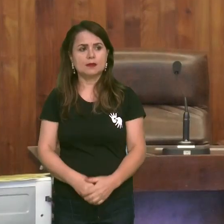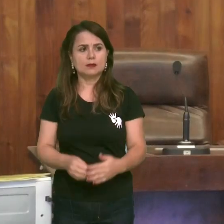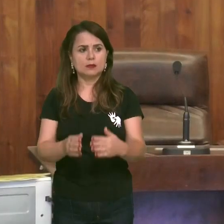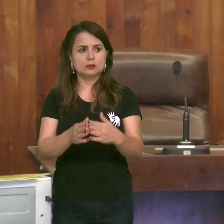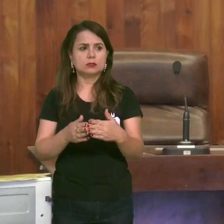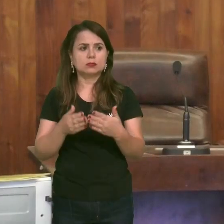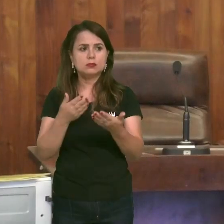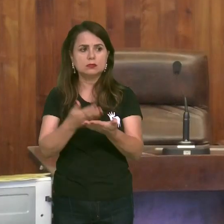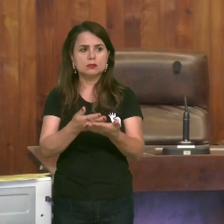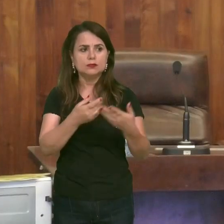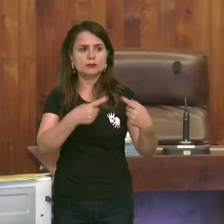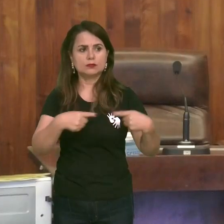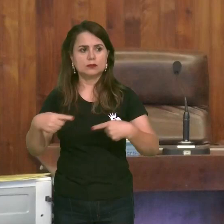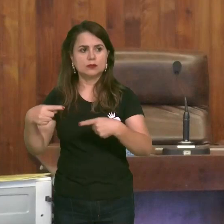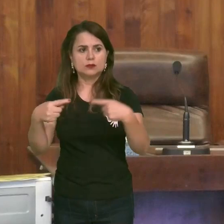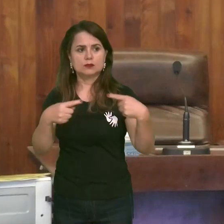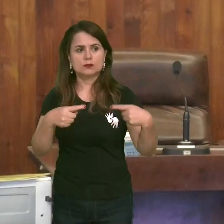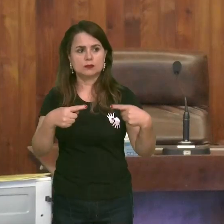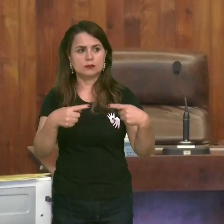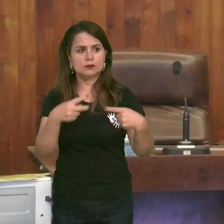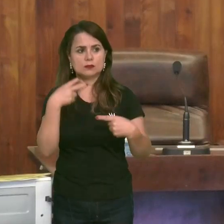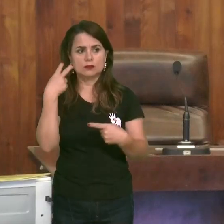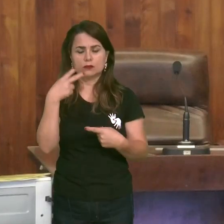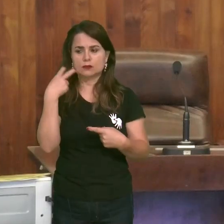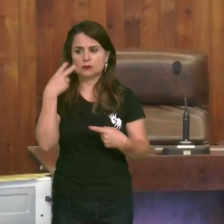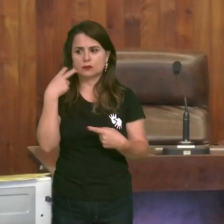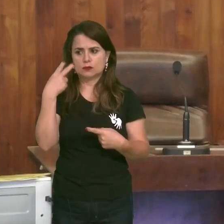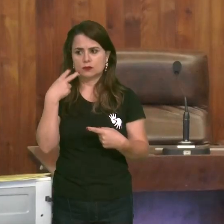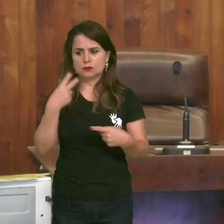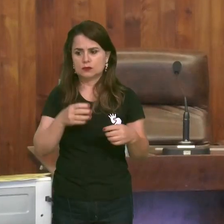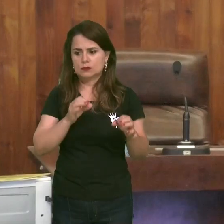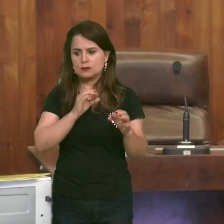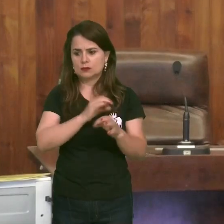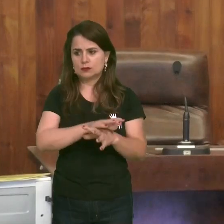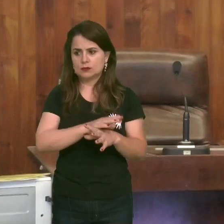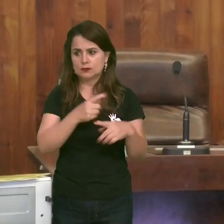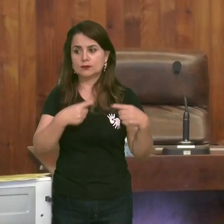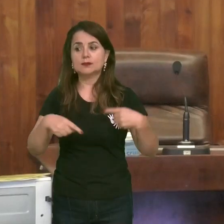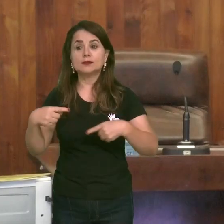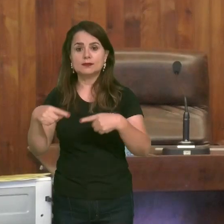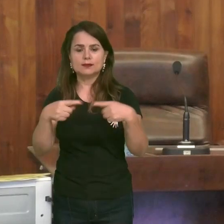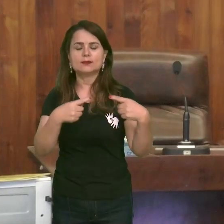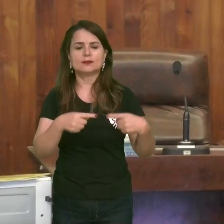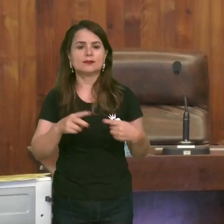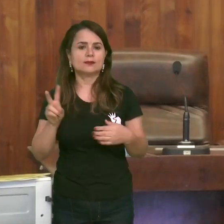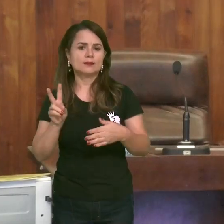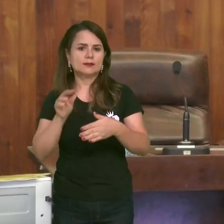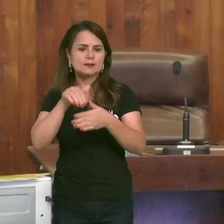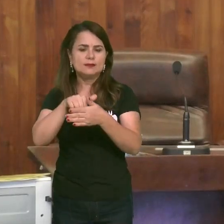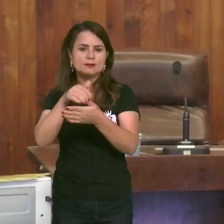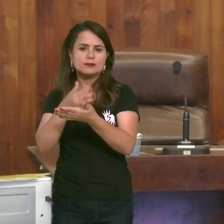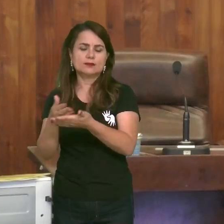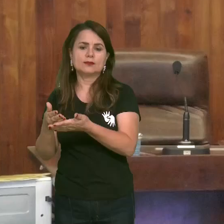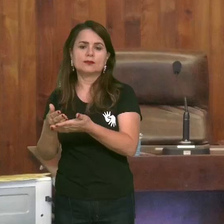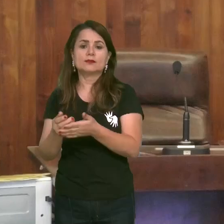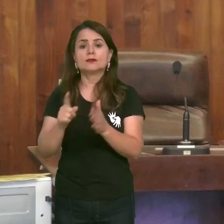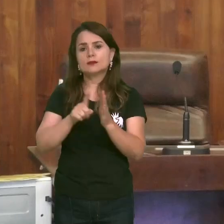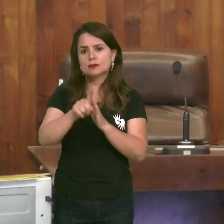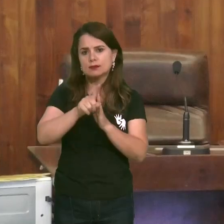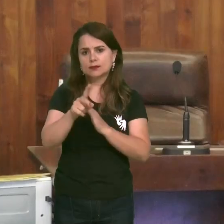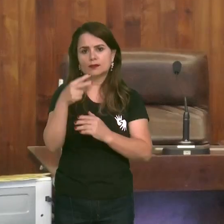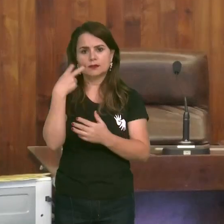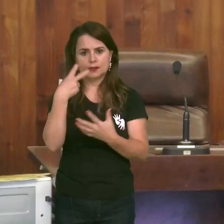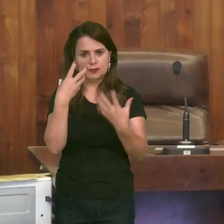requerimento Continua em discussão não havendo mais vereadores inscritos para o debate em Serra discussão e vamos ao voto os geradores que aprovam